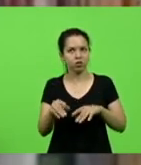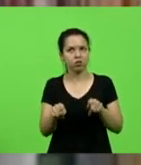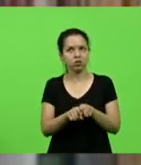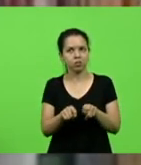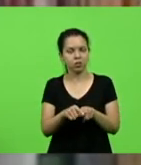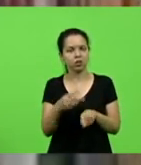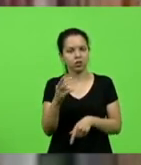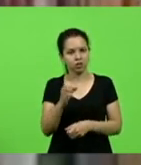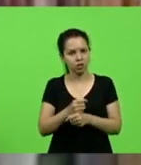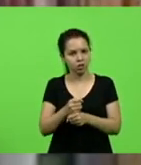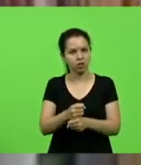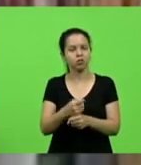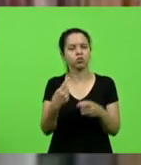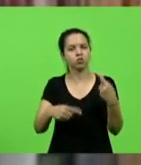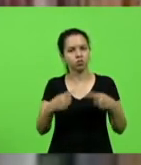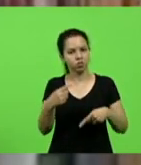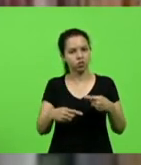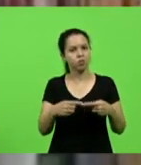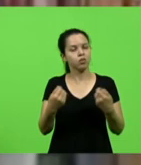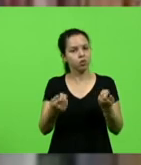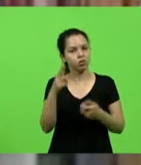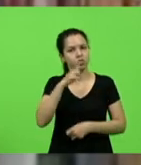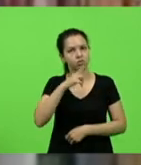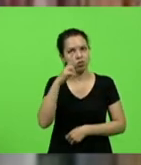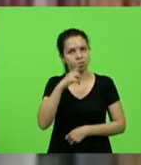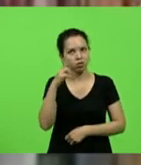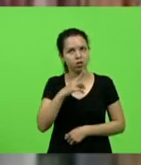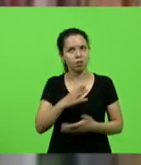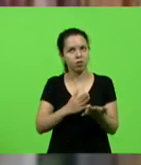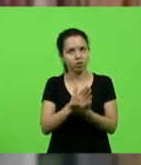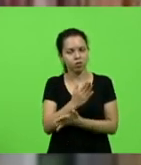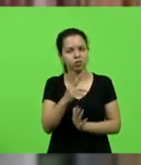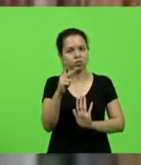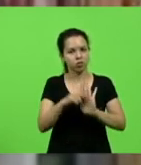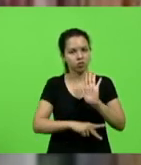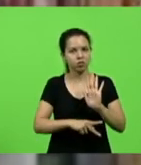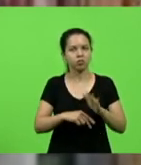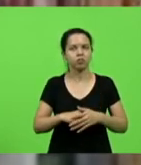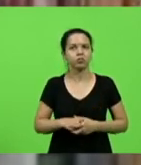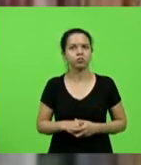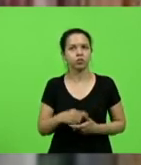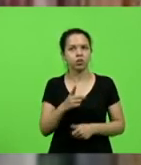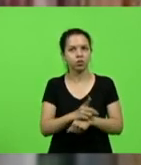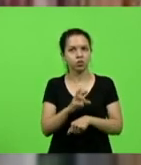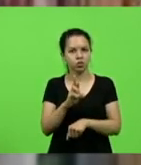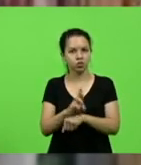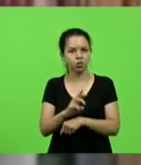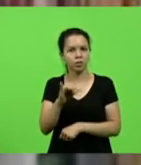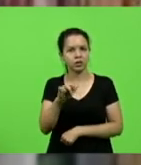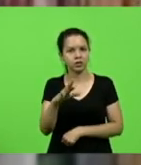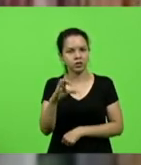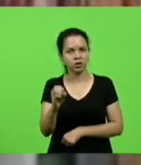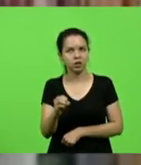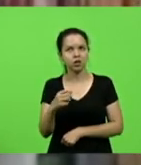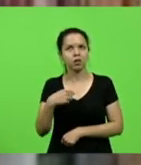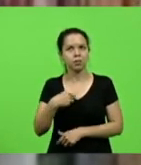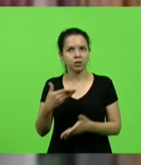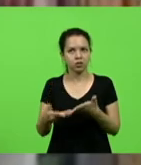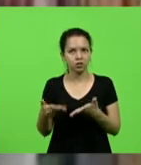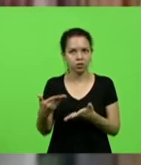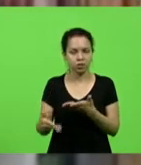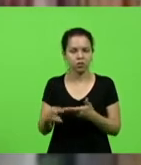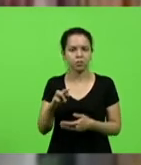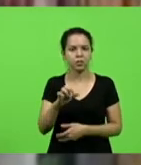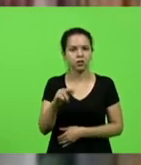a urgência de aprovarmos esse projeto. Também foi dito pelo doutor Marcelo Francisco que nós estamos perdendo talentos. Verdade, gostaria